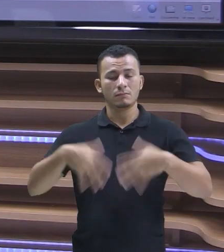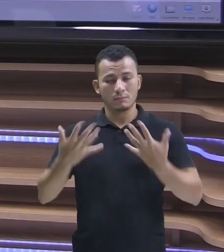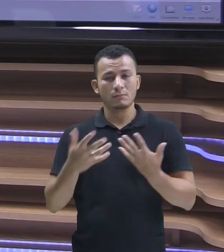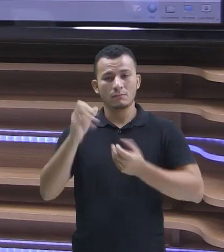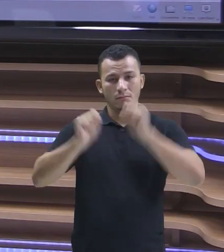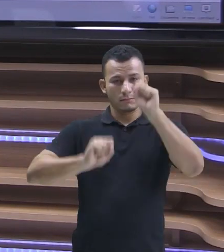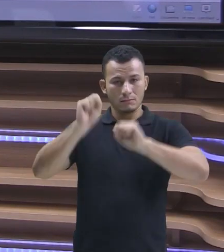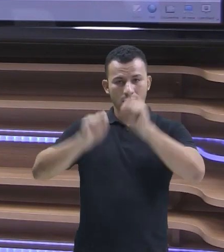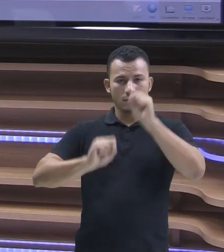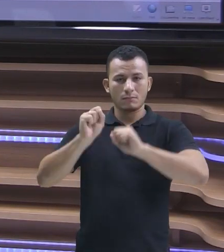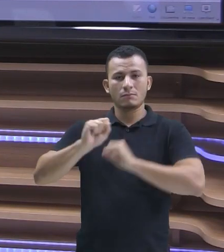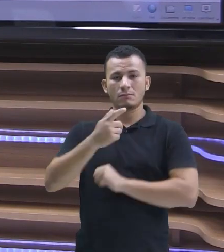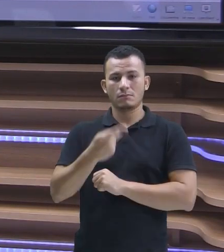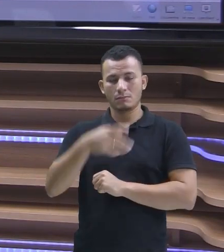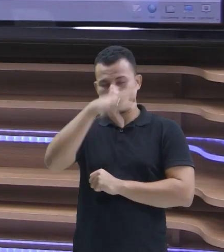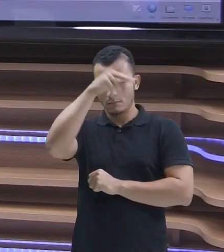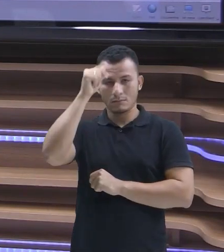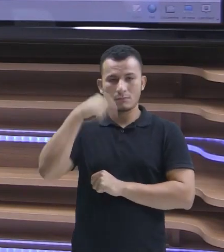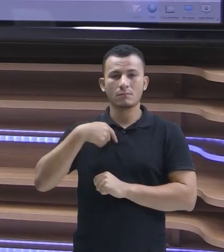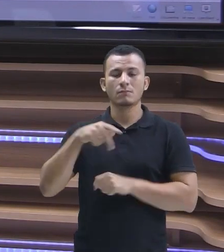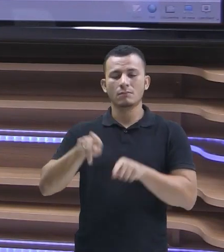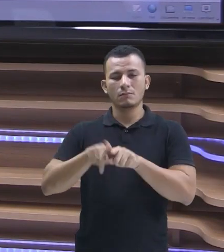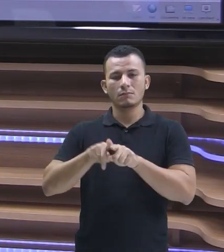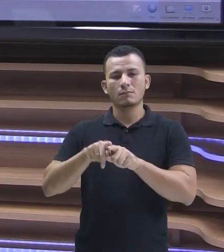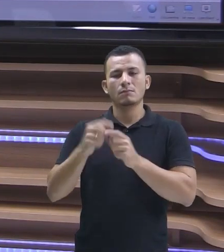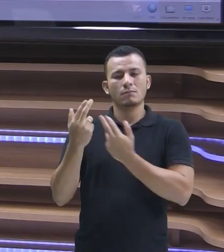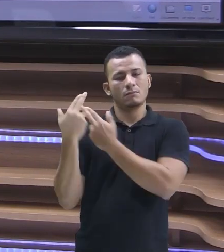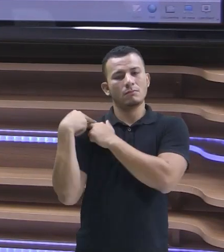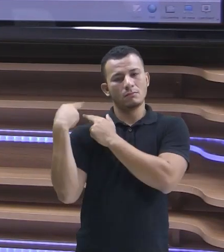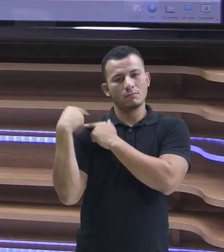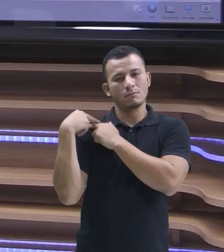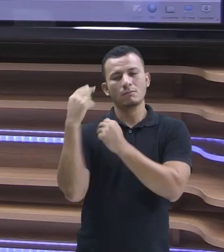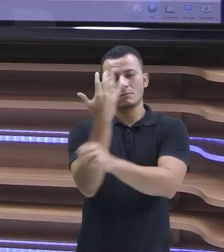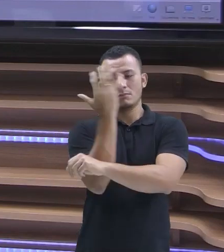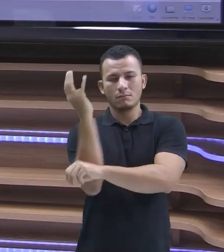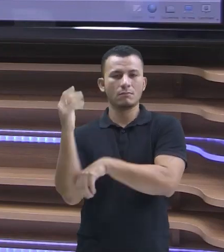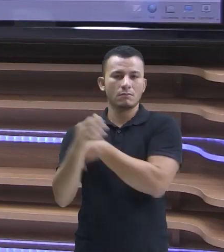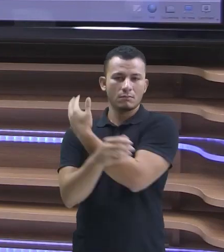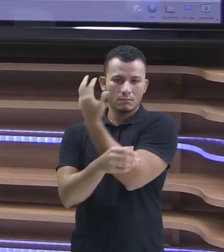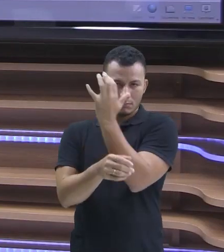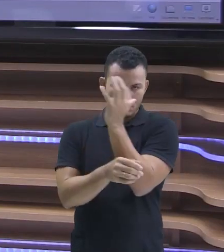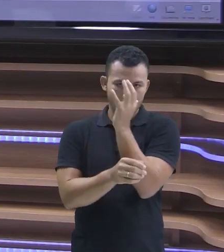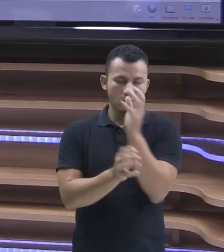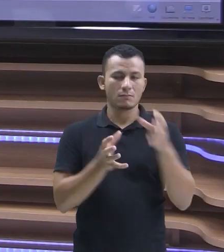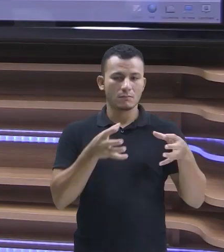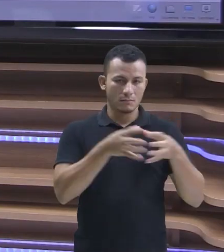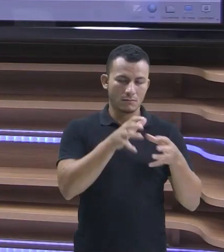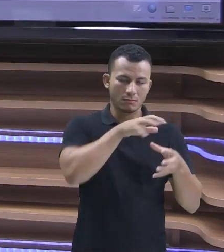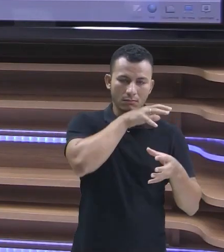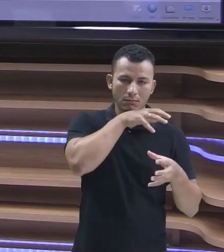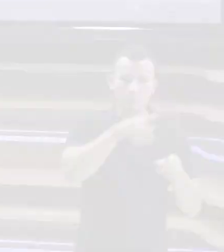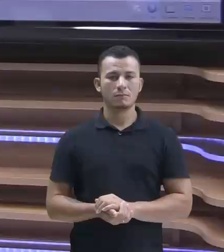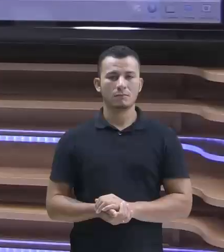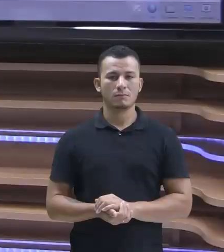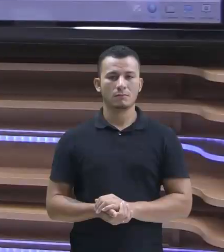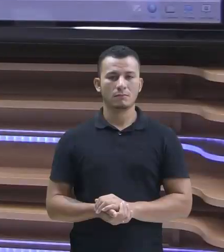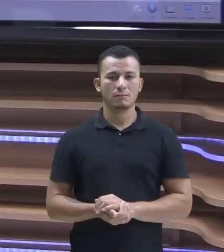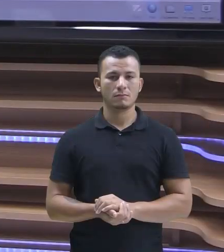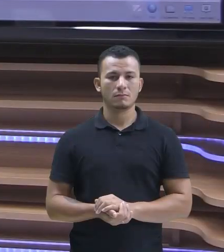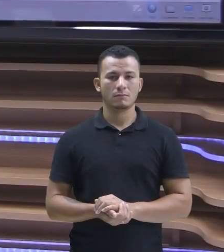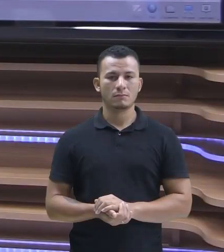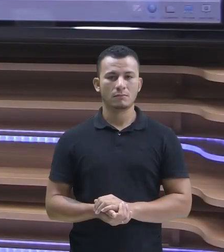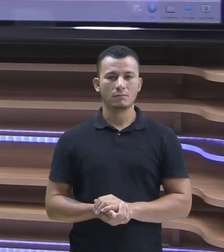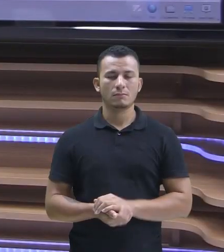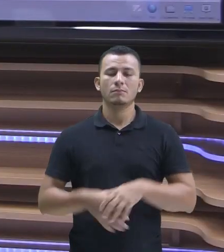Polo Industrial de Manaus, ele tem esse cuidado, esse carinho com a nossa região, com a nossa fauna e com a nossa flora.